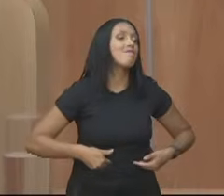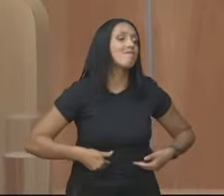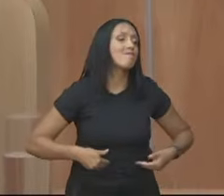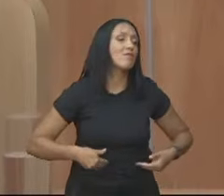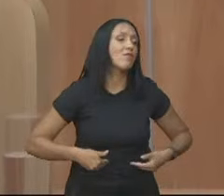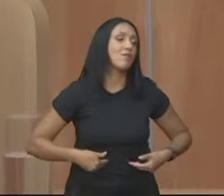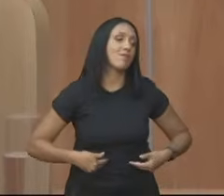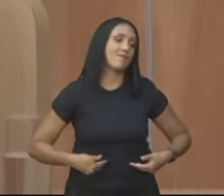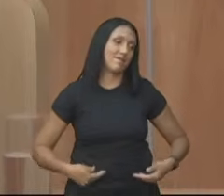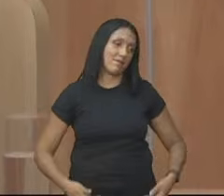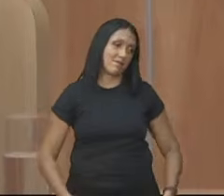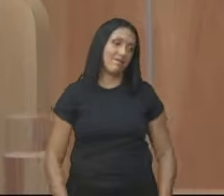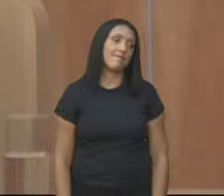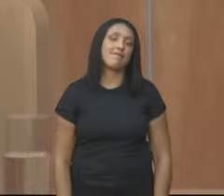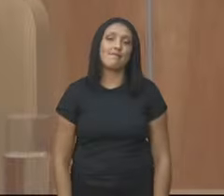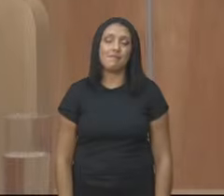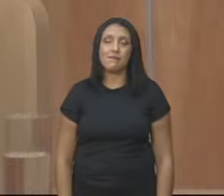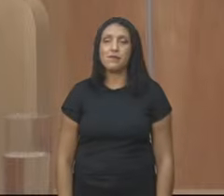Ele falou para mim assim: